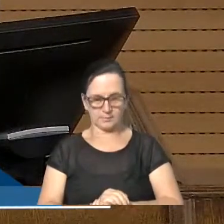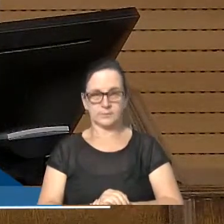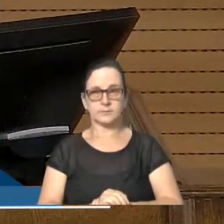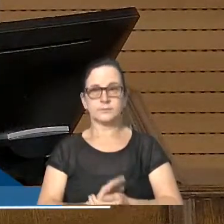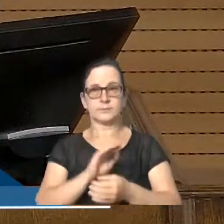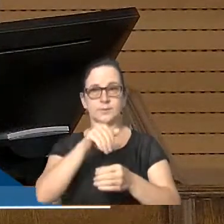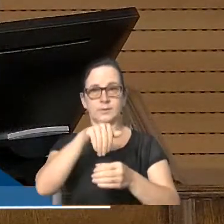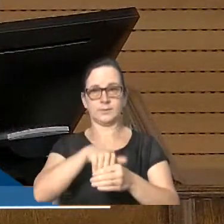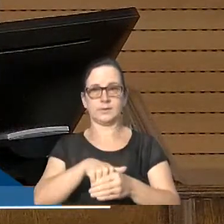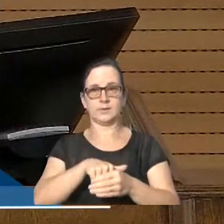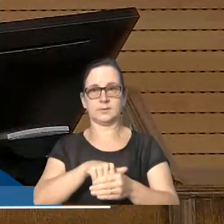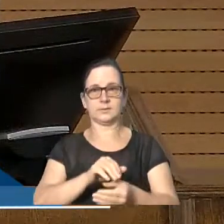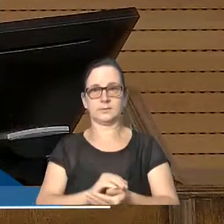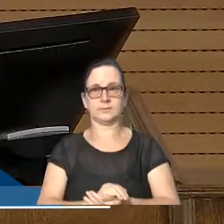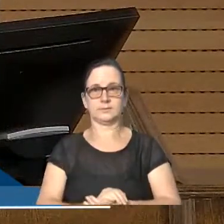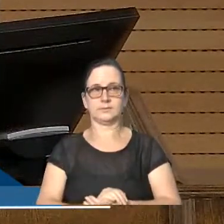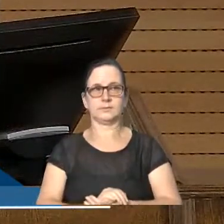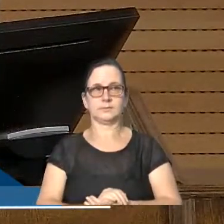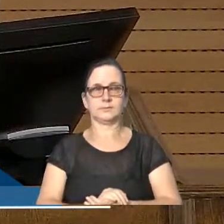Em votação.